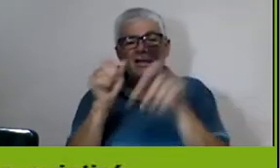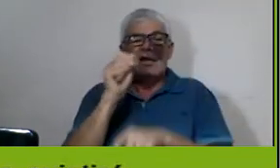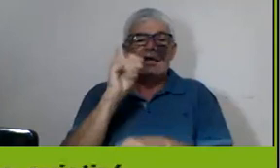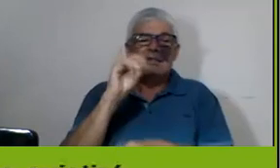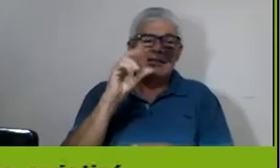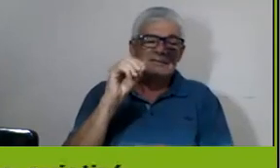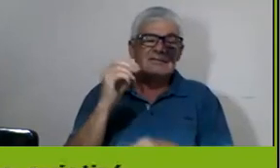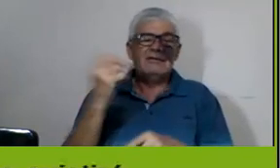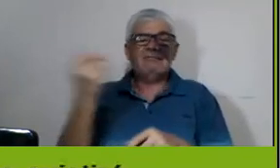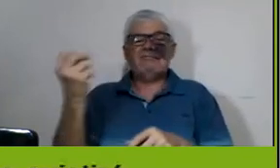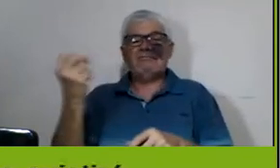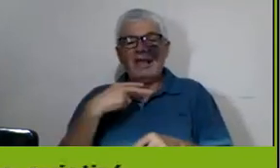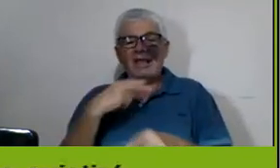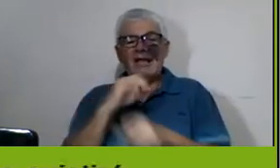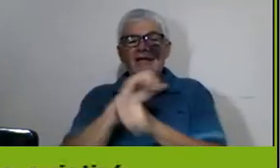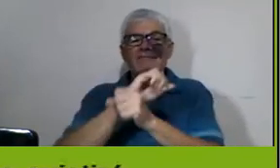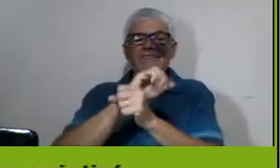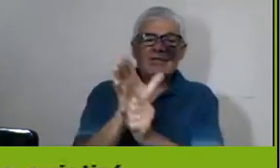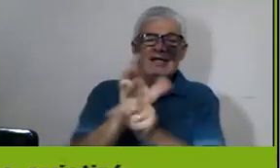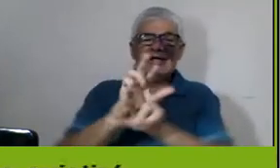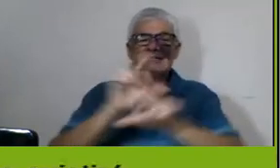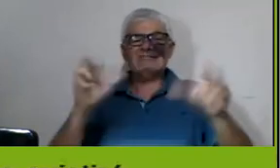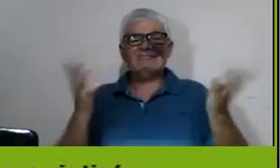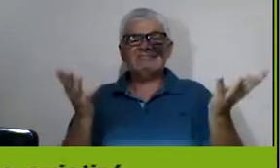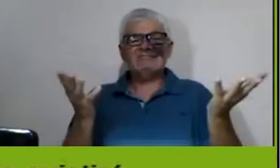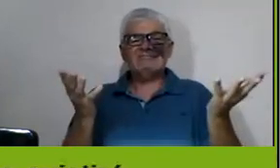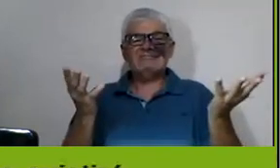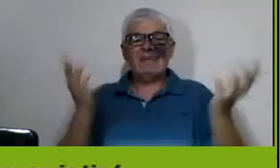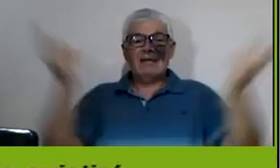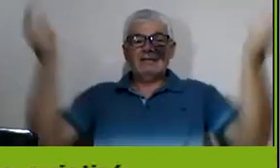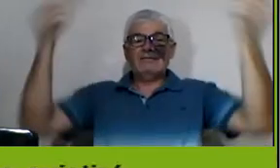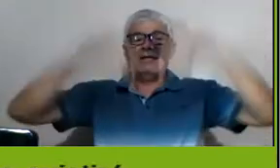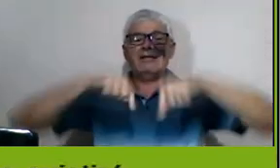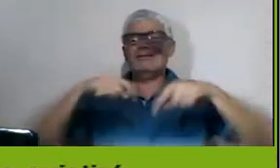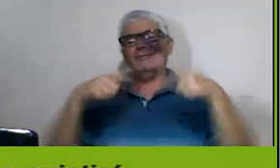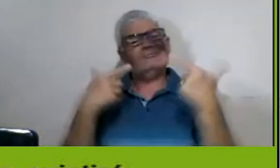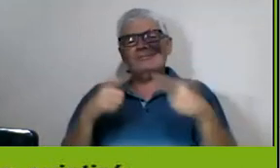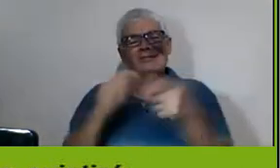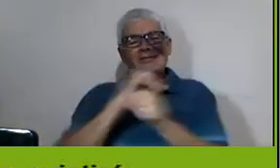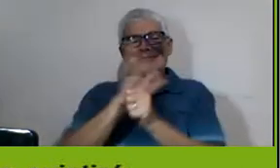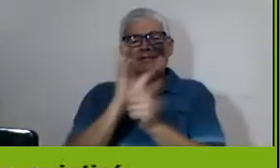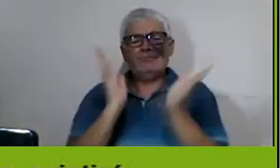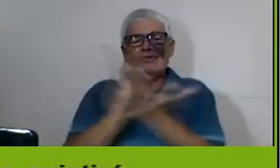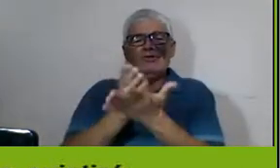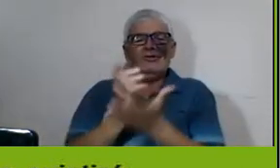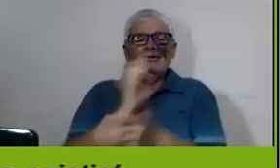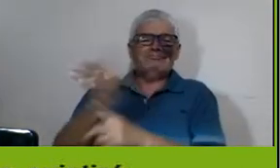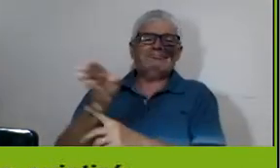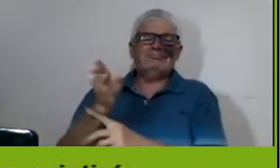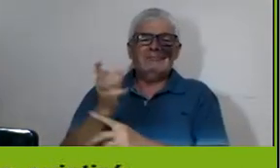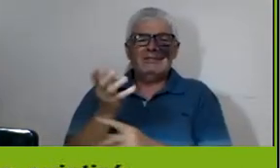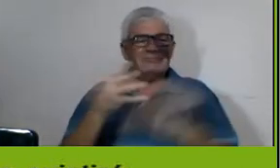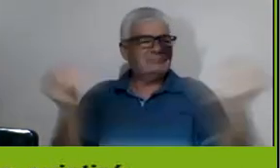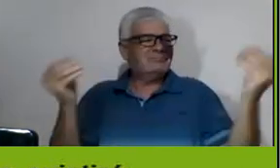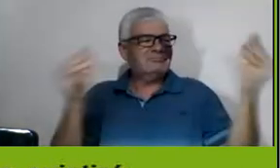será novamente construído em Jerusalém, na época dele, né? E que finalmente haverá paz em Israel.